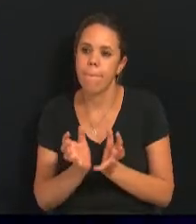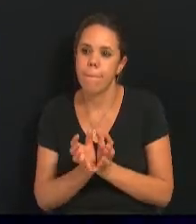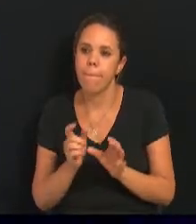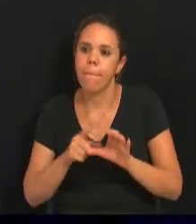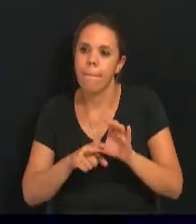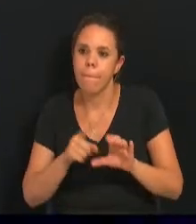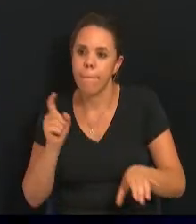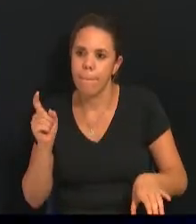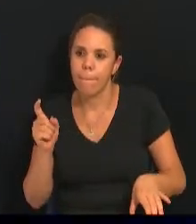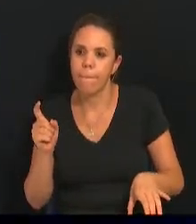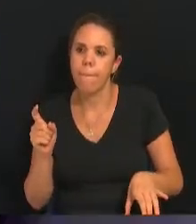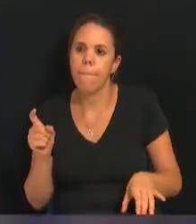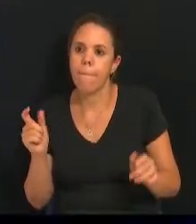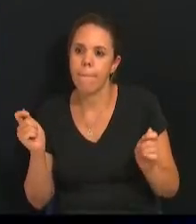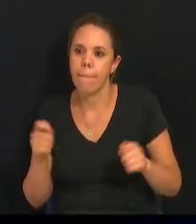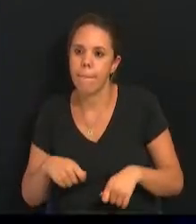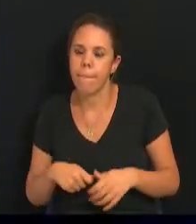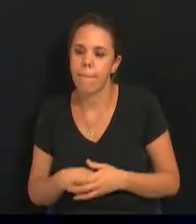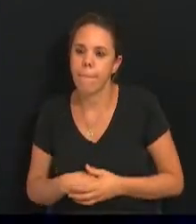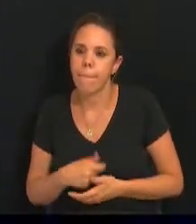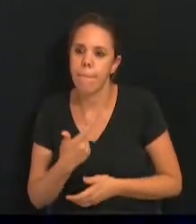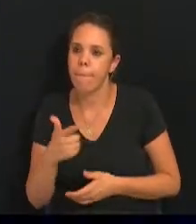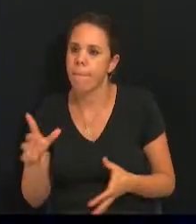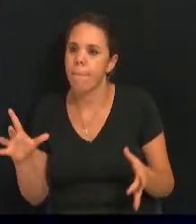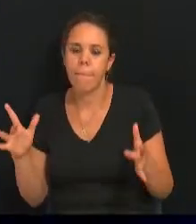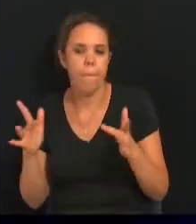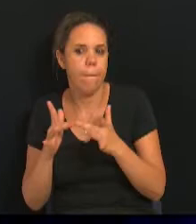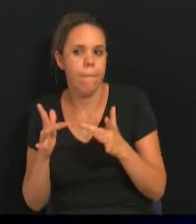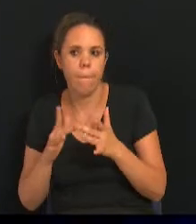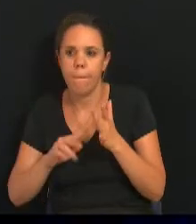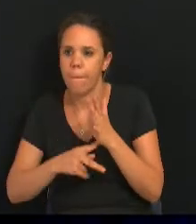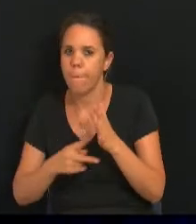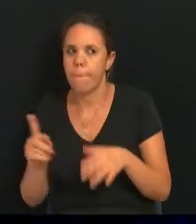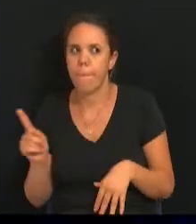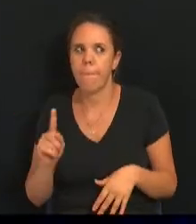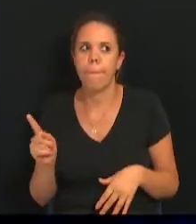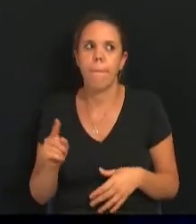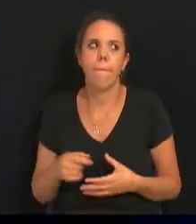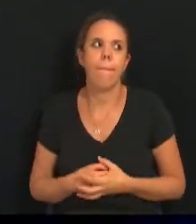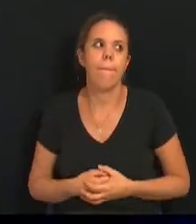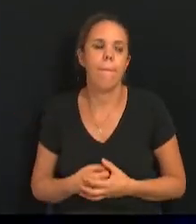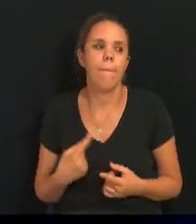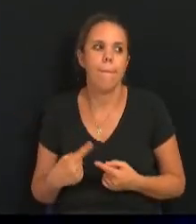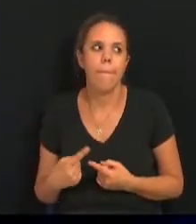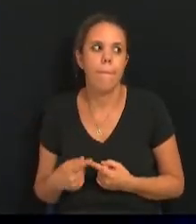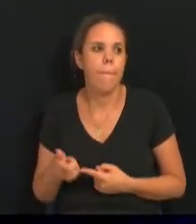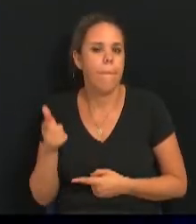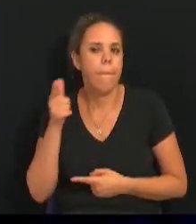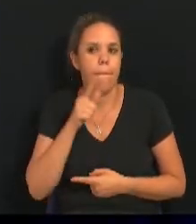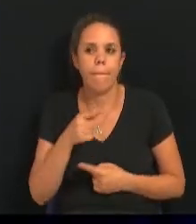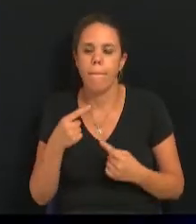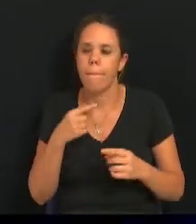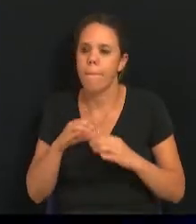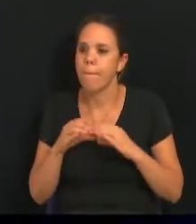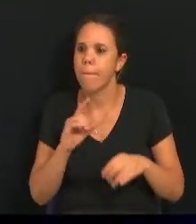que é uma comissão que não tem vínculo com o sindicato, porque nós não conseguimos diálogo,